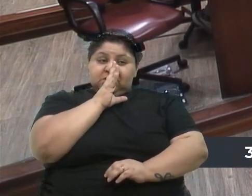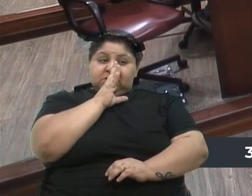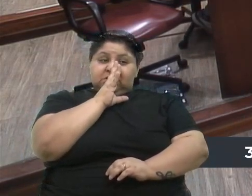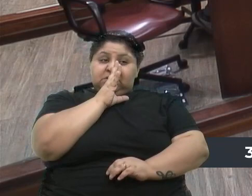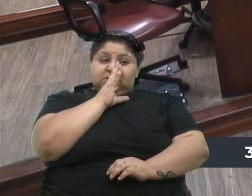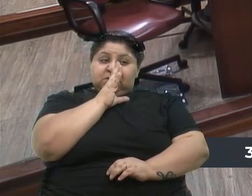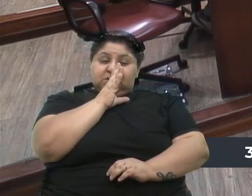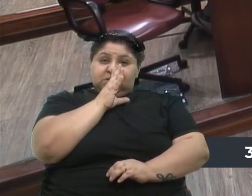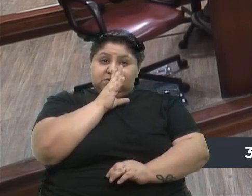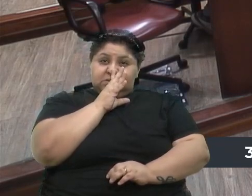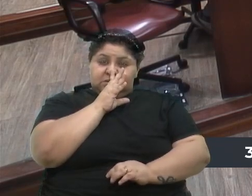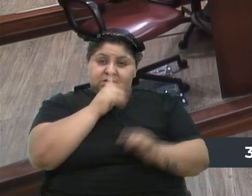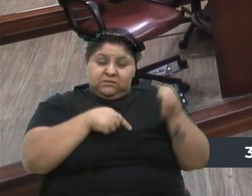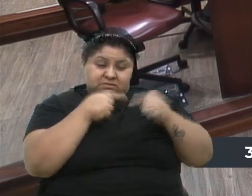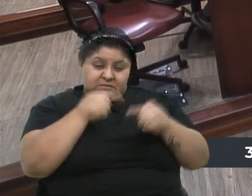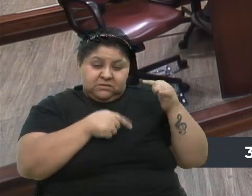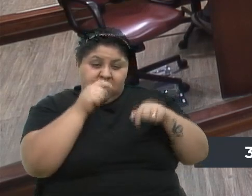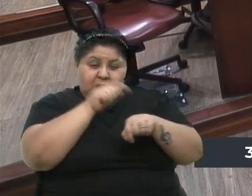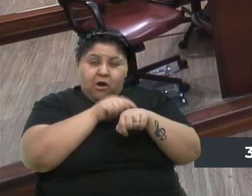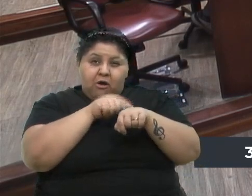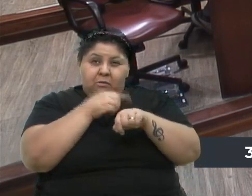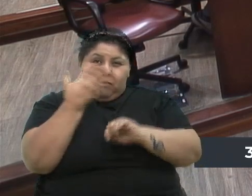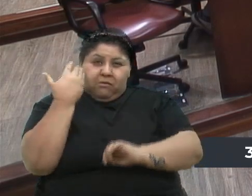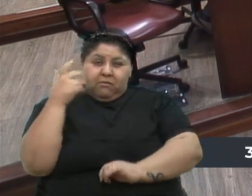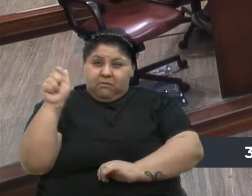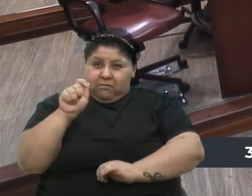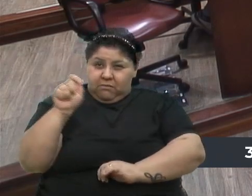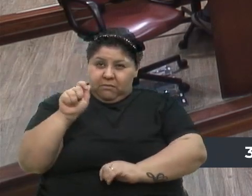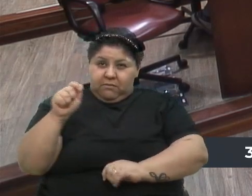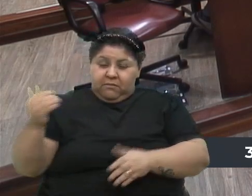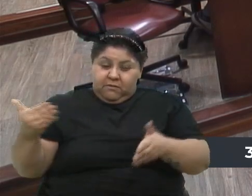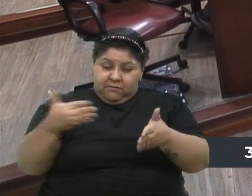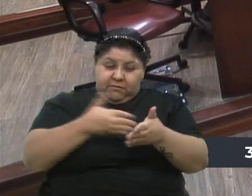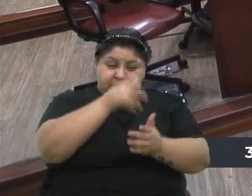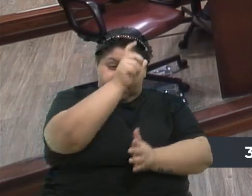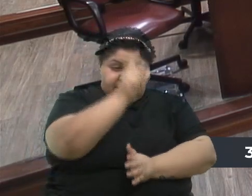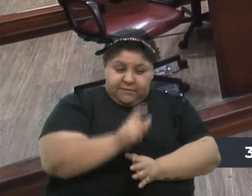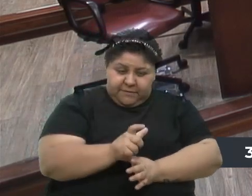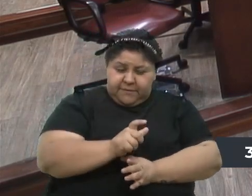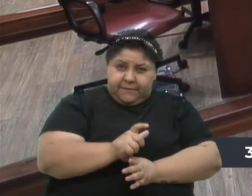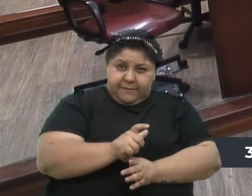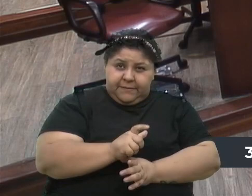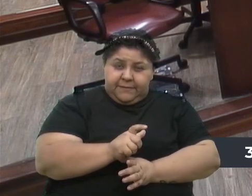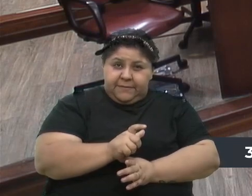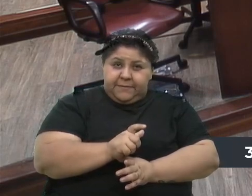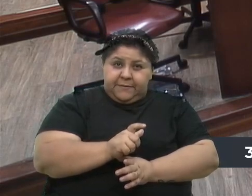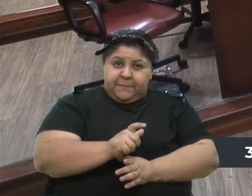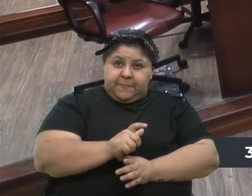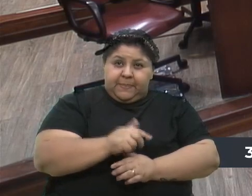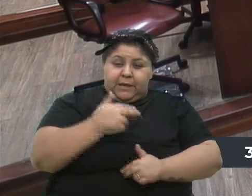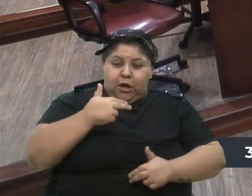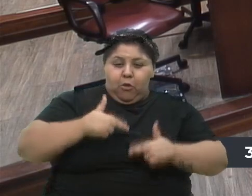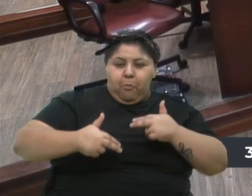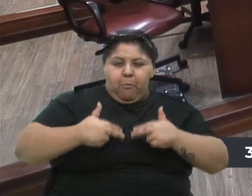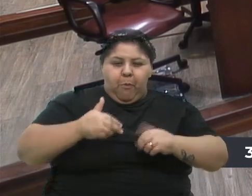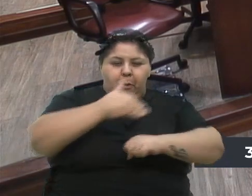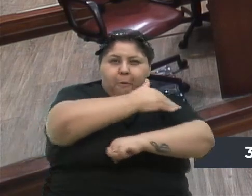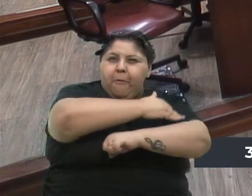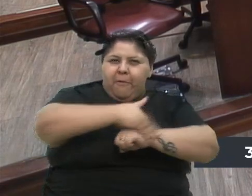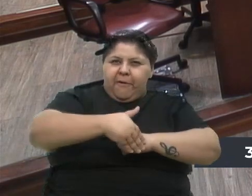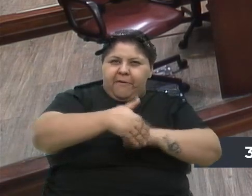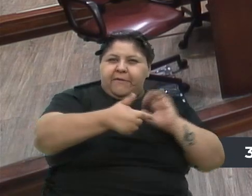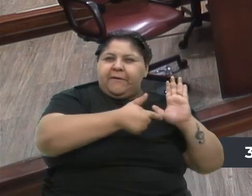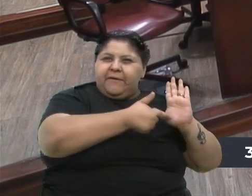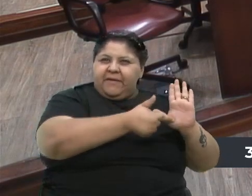pouco tempo, em agosto, veio as pessoas aqui do Comitê Pop Rua fazer uma exposição